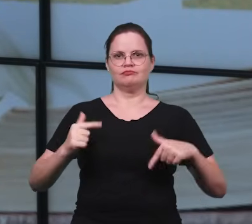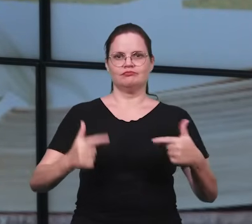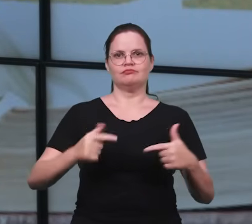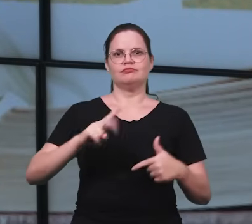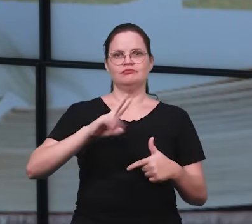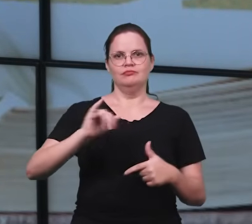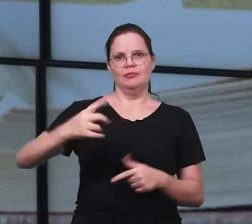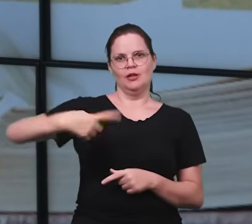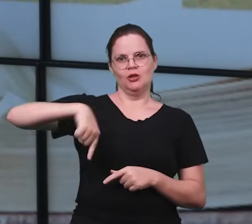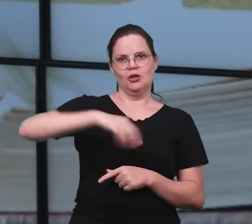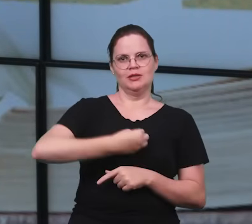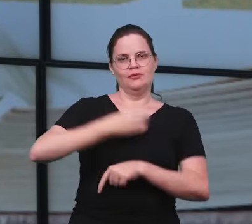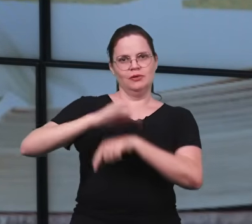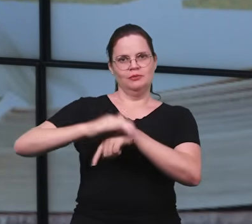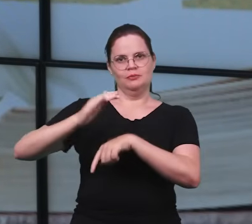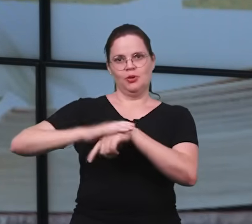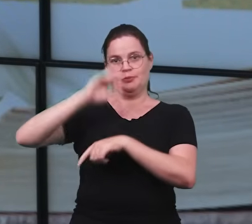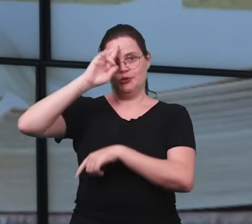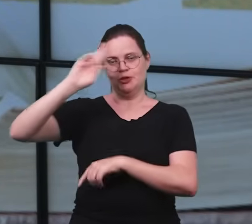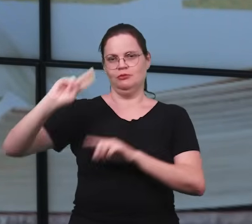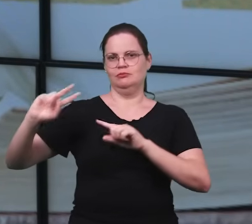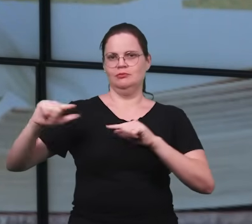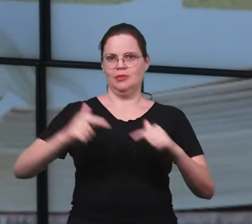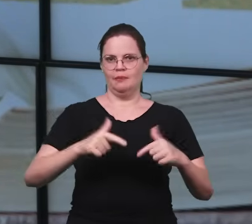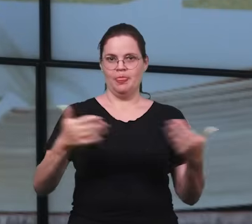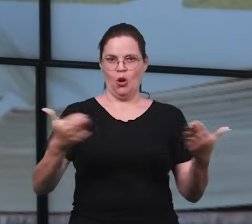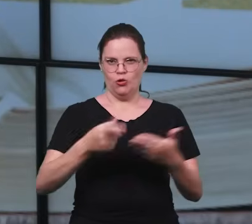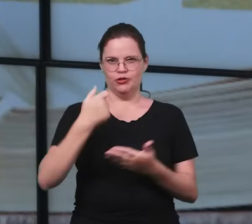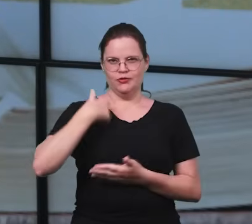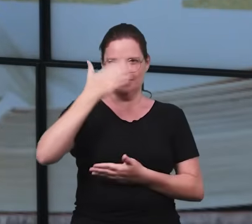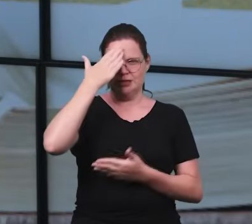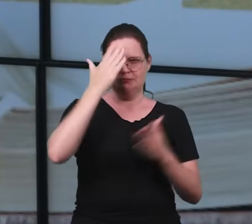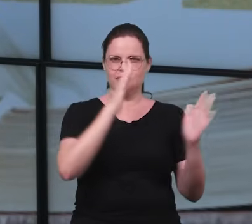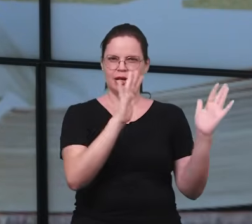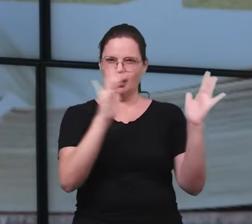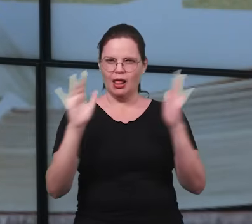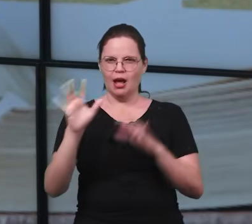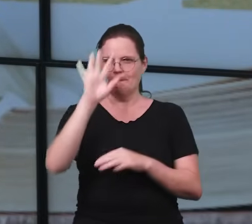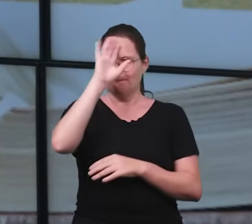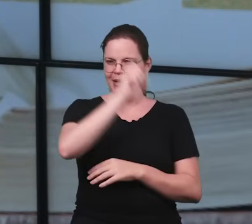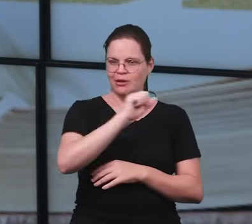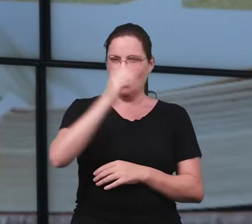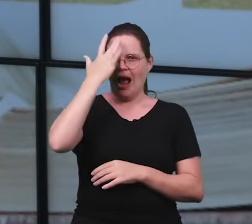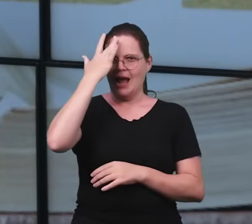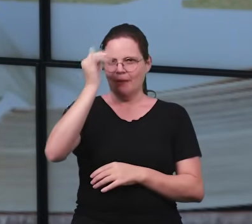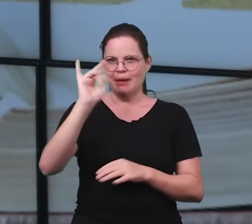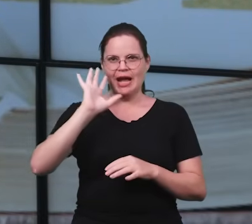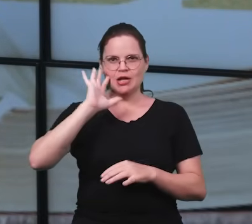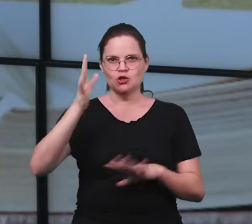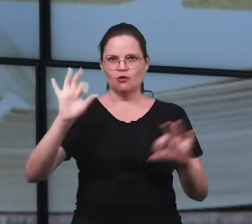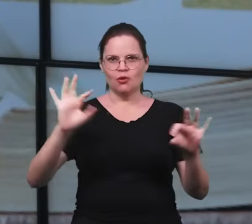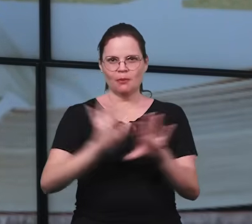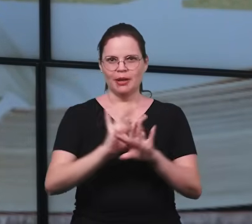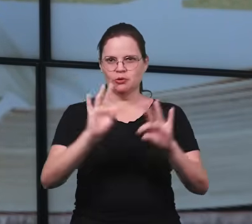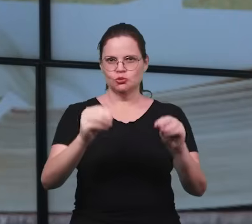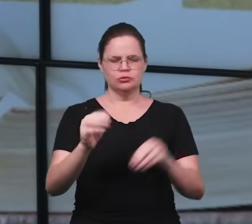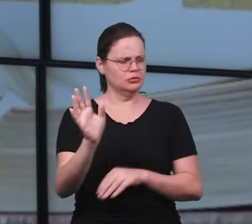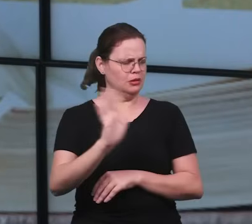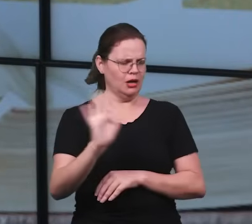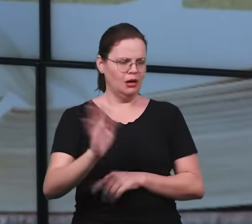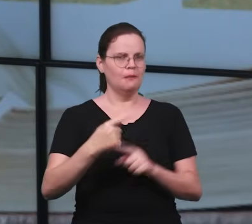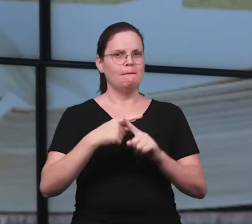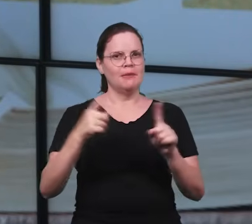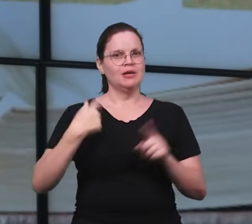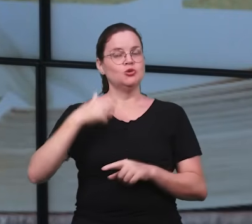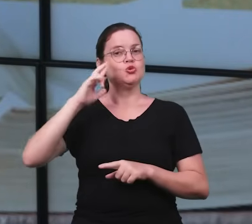quer dizer que você hoje tomou conhecimento disso e amanhã tudo já está resolvido. Não, mas o Senhor vai gerar